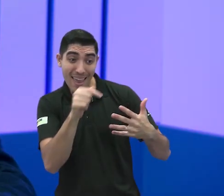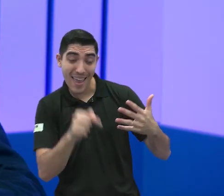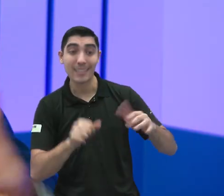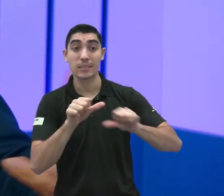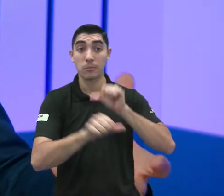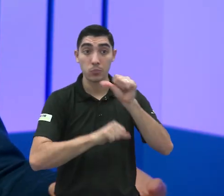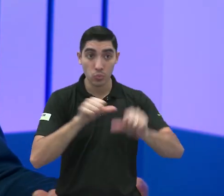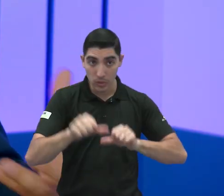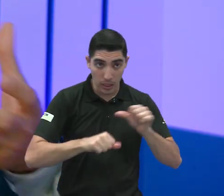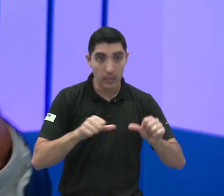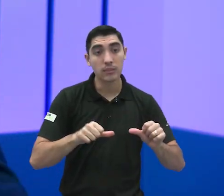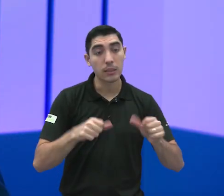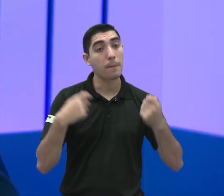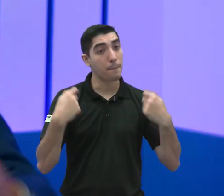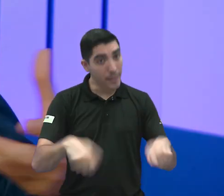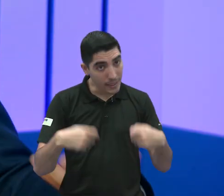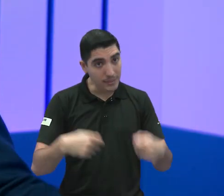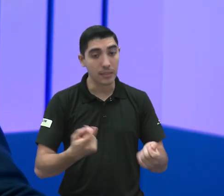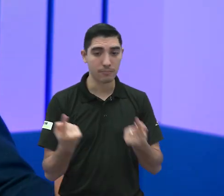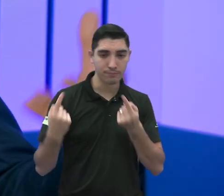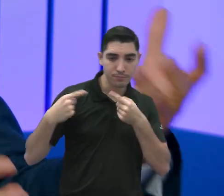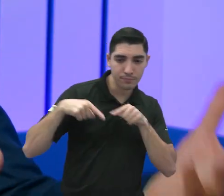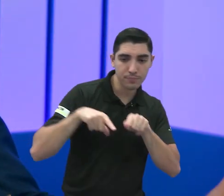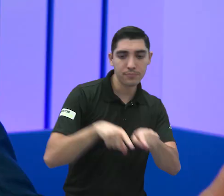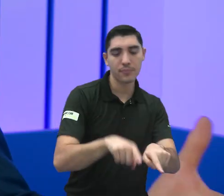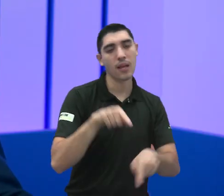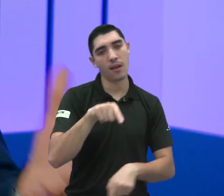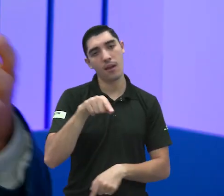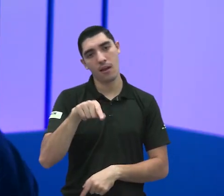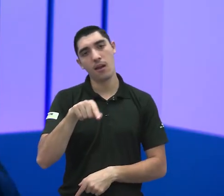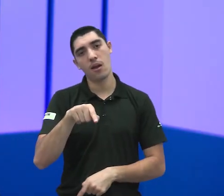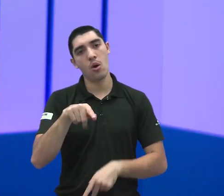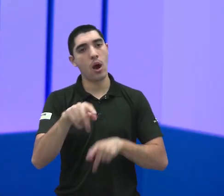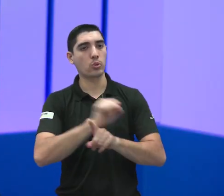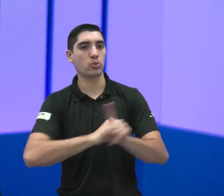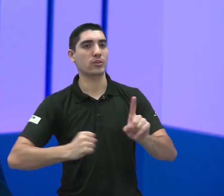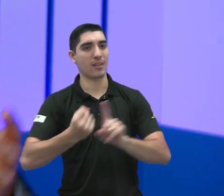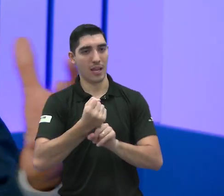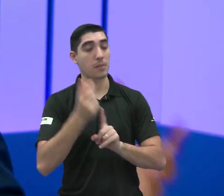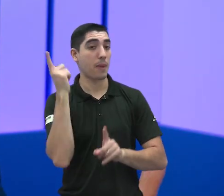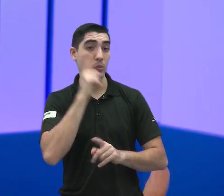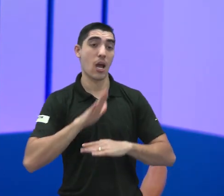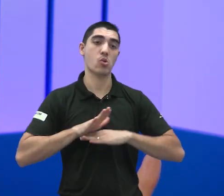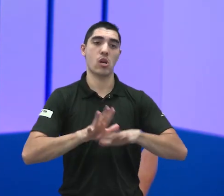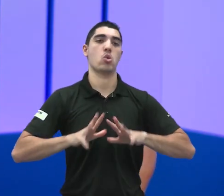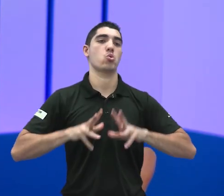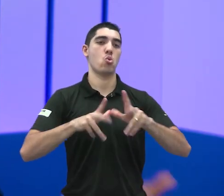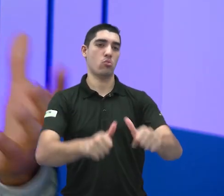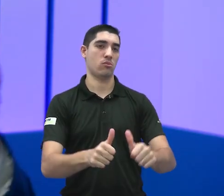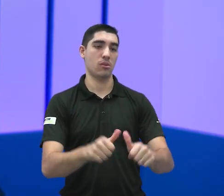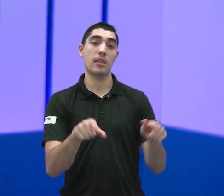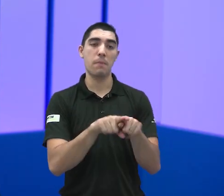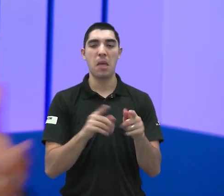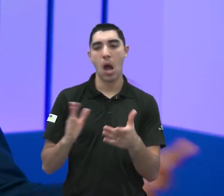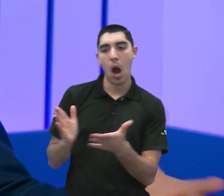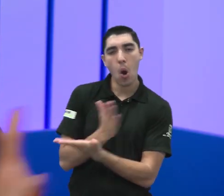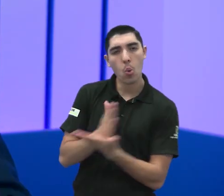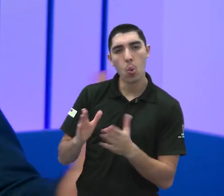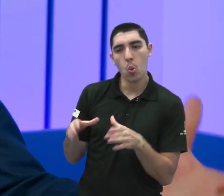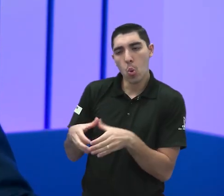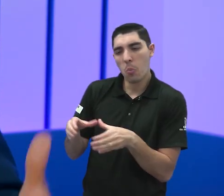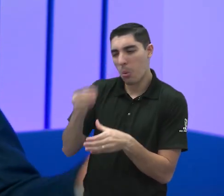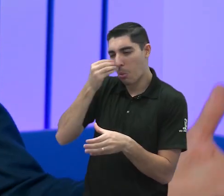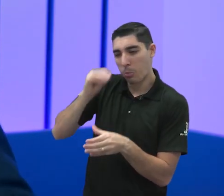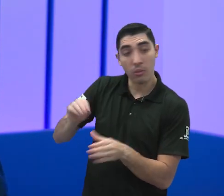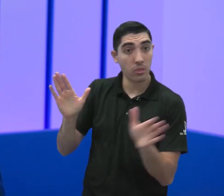da política pública têm que acompanhar para que a gente possa atender a todos, mas sem esquecer de ninguém e atender também